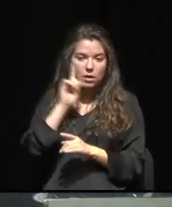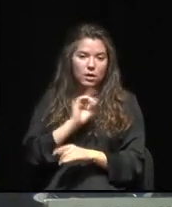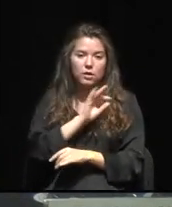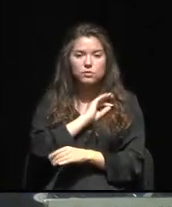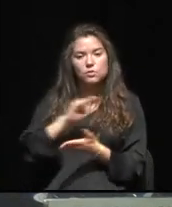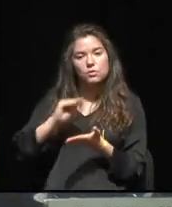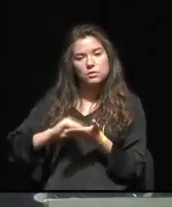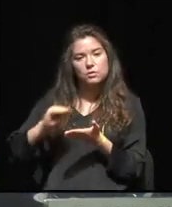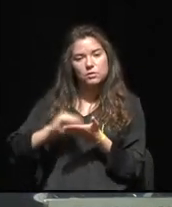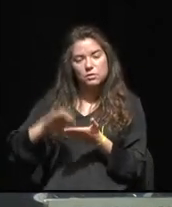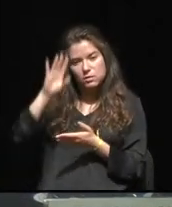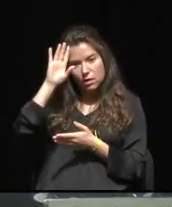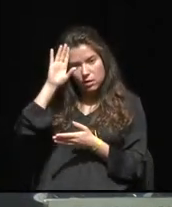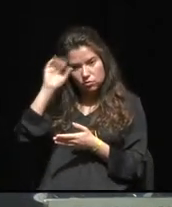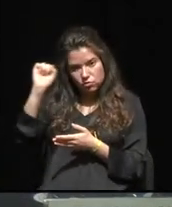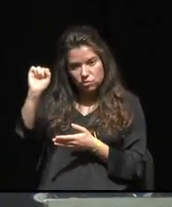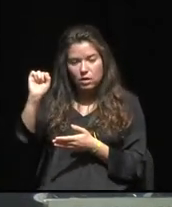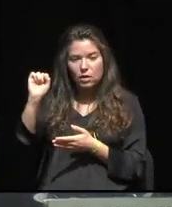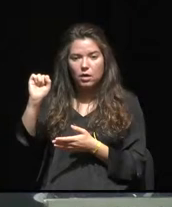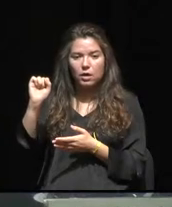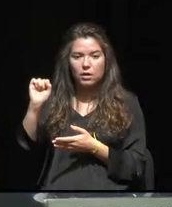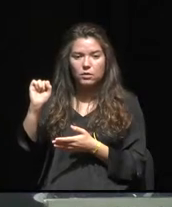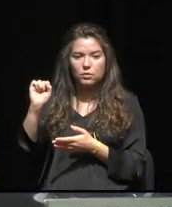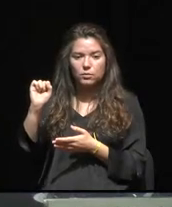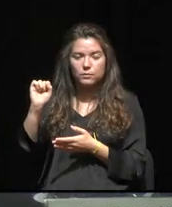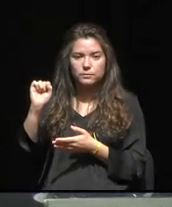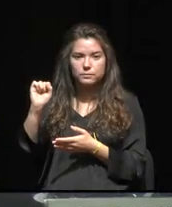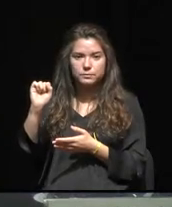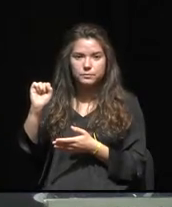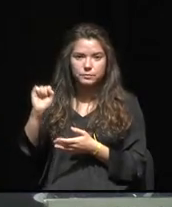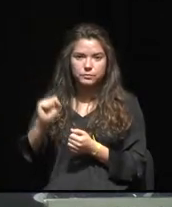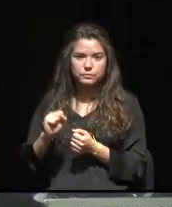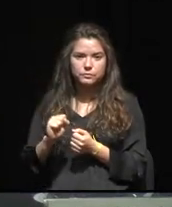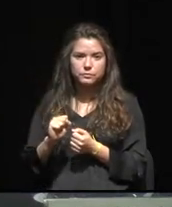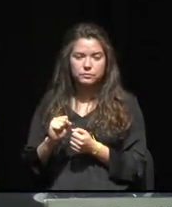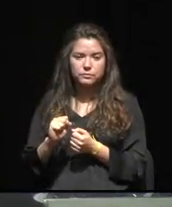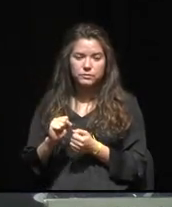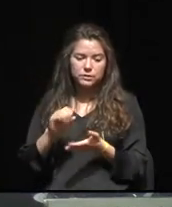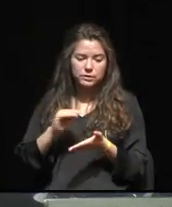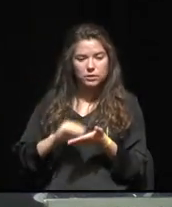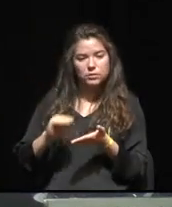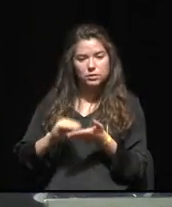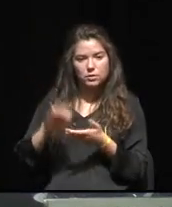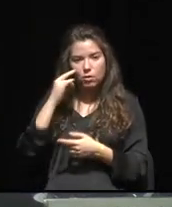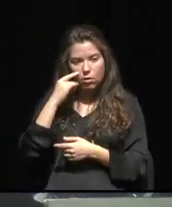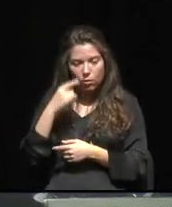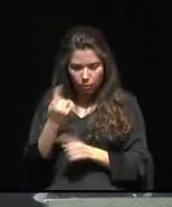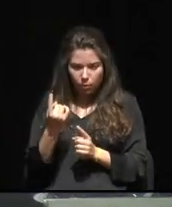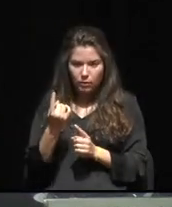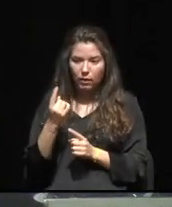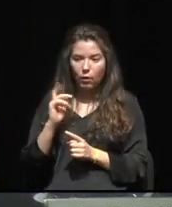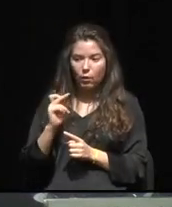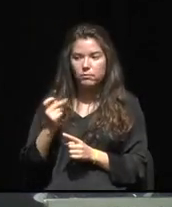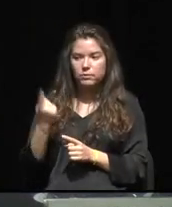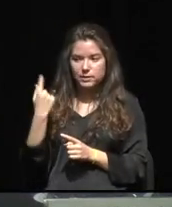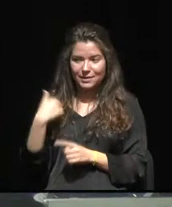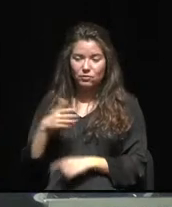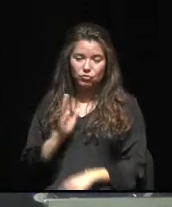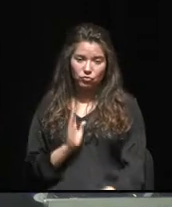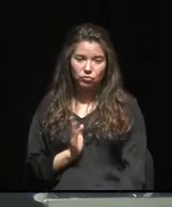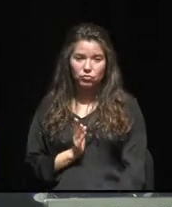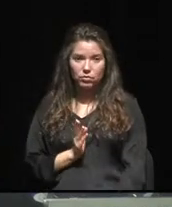estado eh do do da administração pública fizemos já no ano